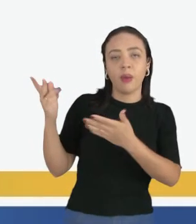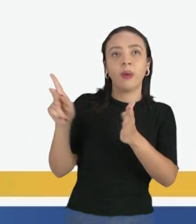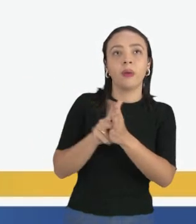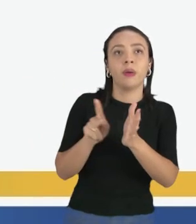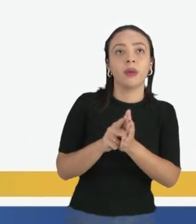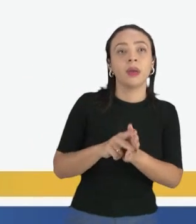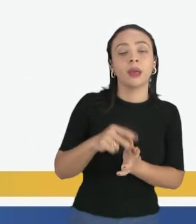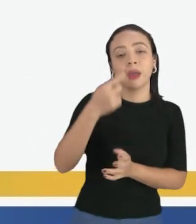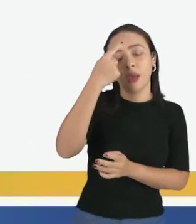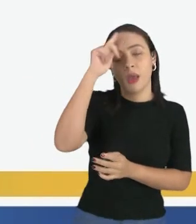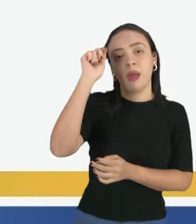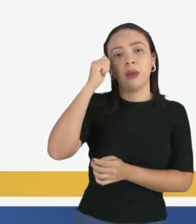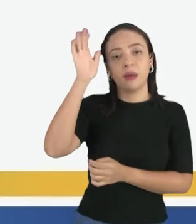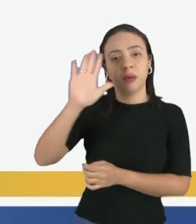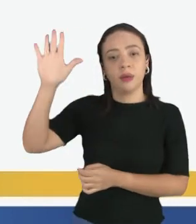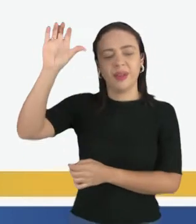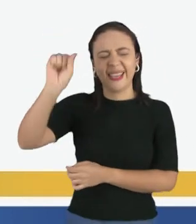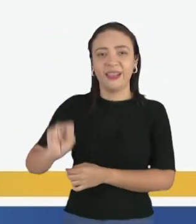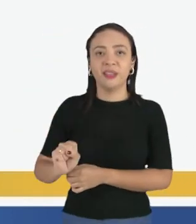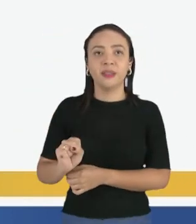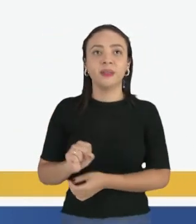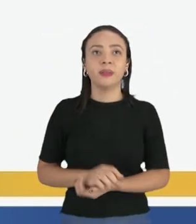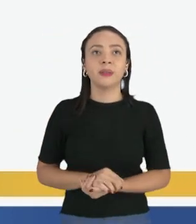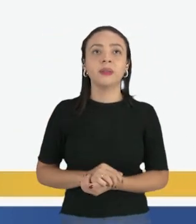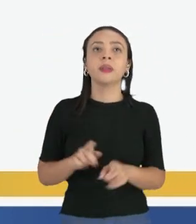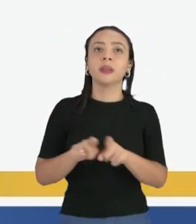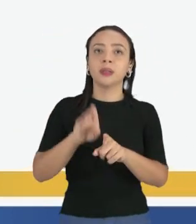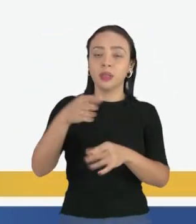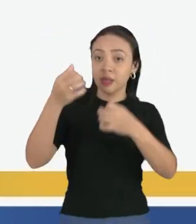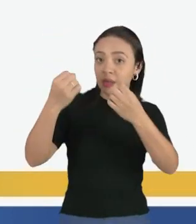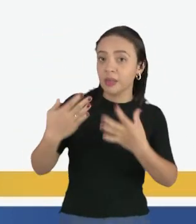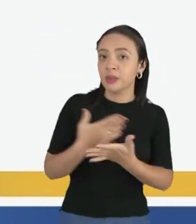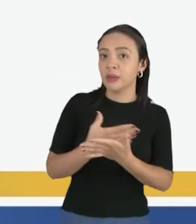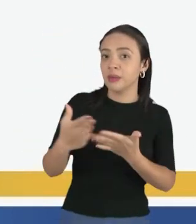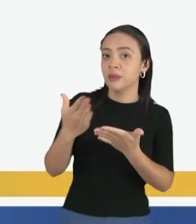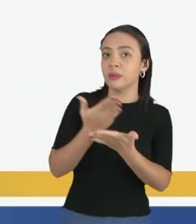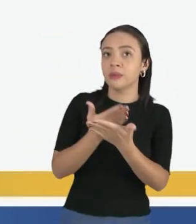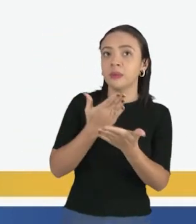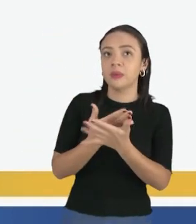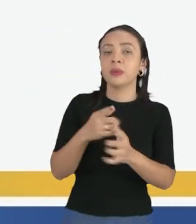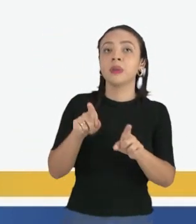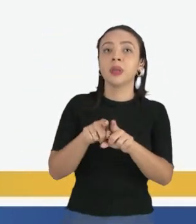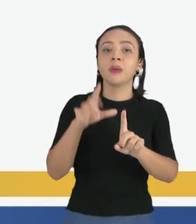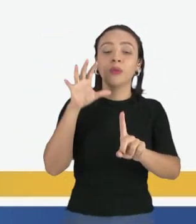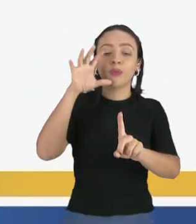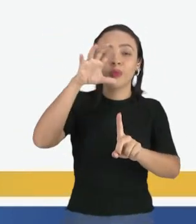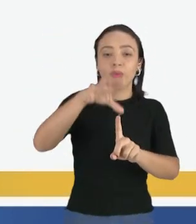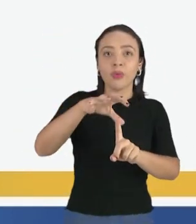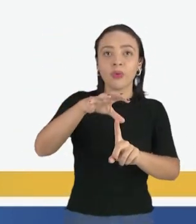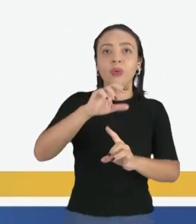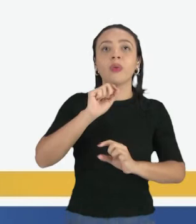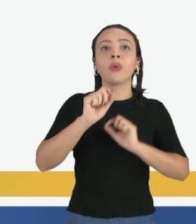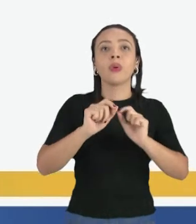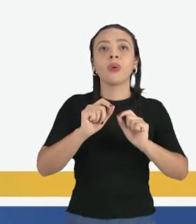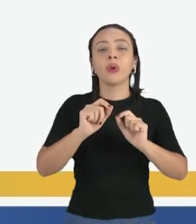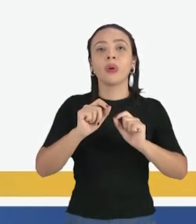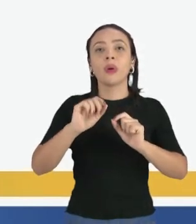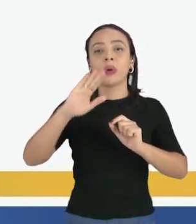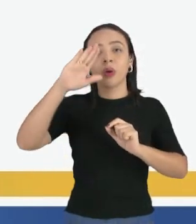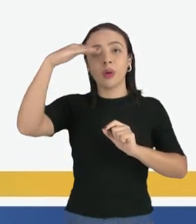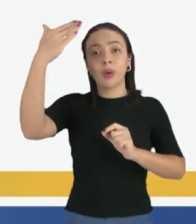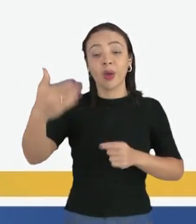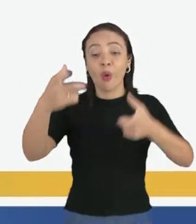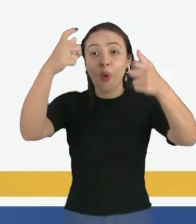feita na África do Sul e que, na verdade, ela, como foi dito no início da aula, ela ataca exatamente santuário de